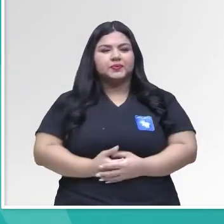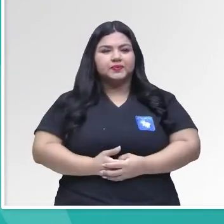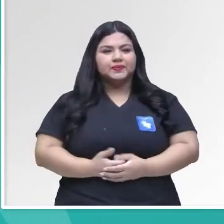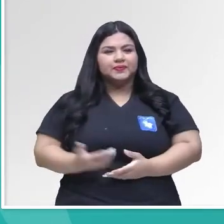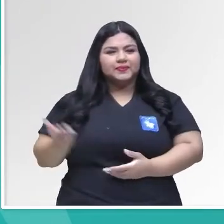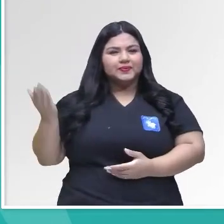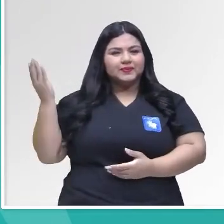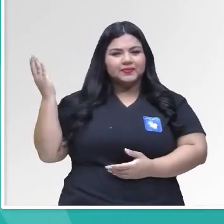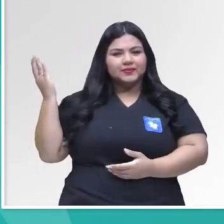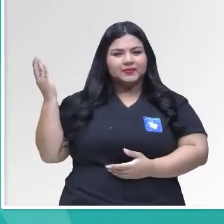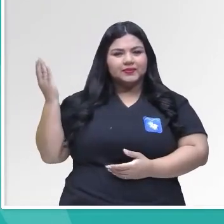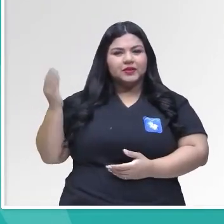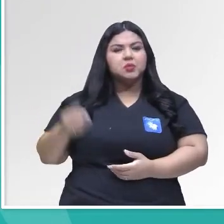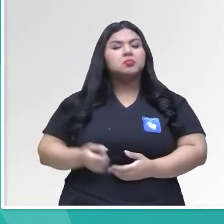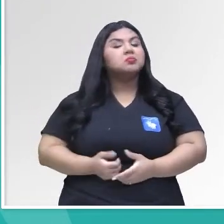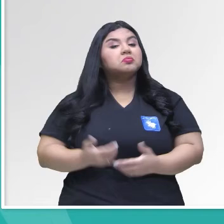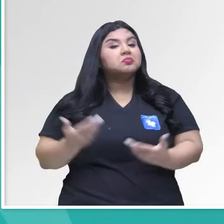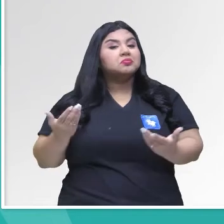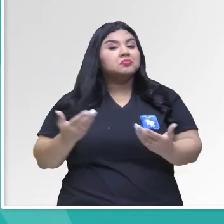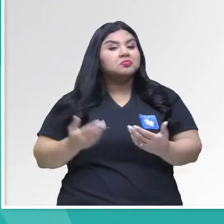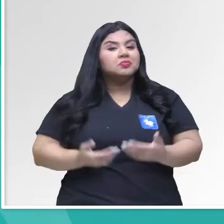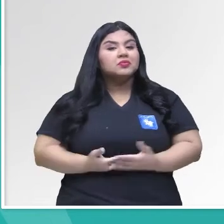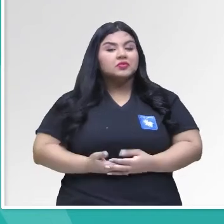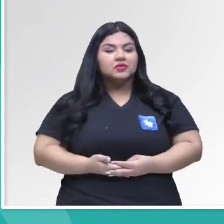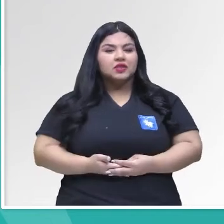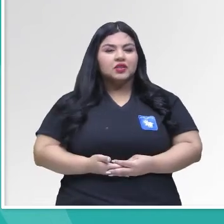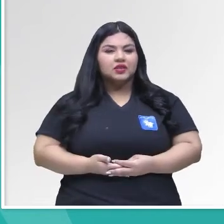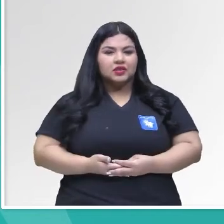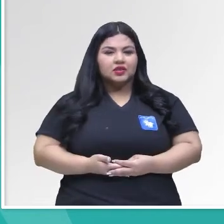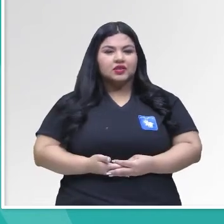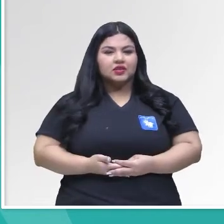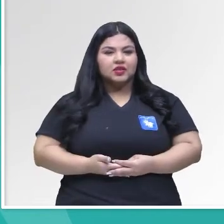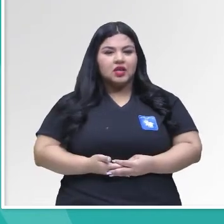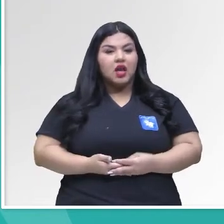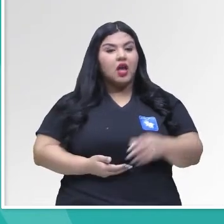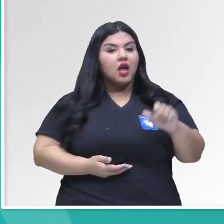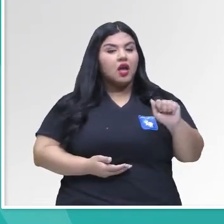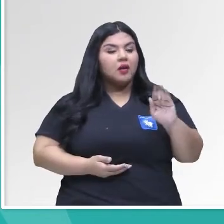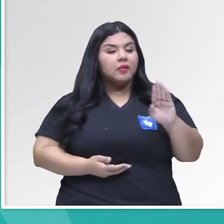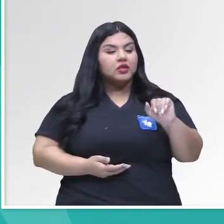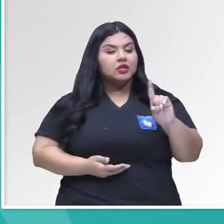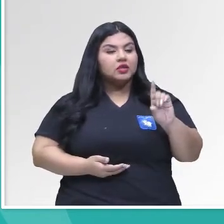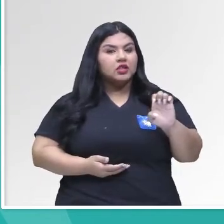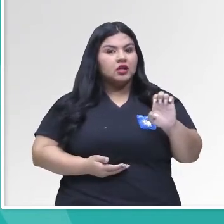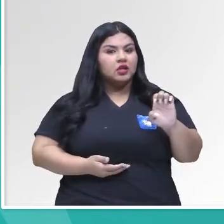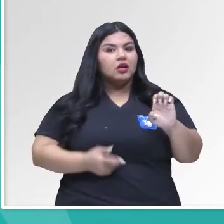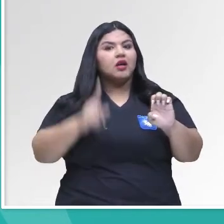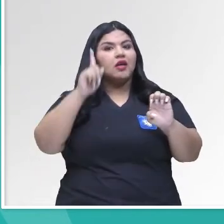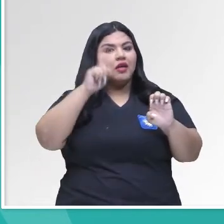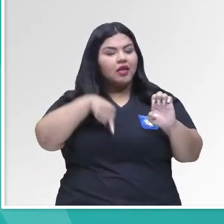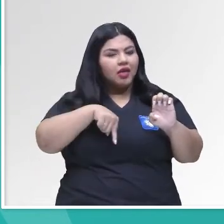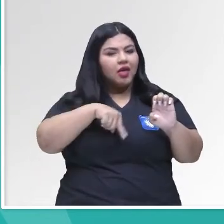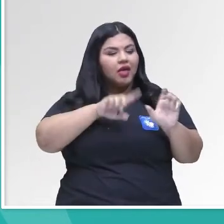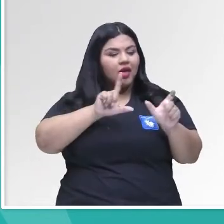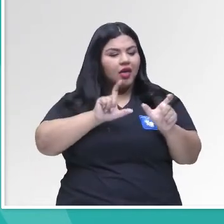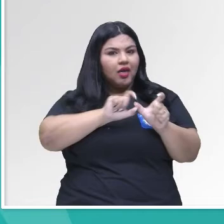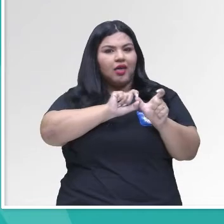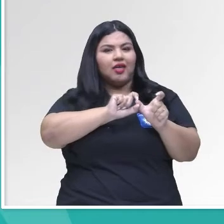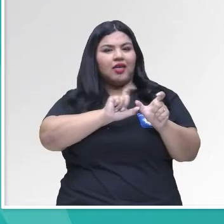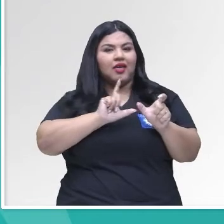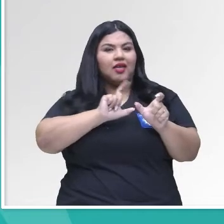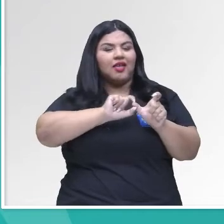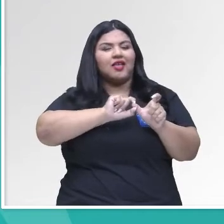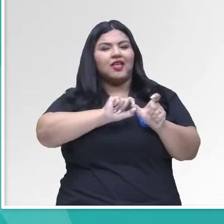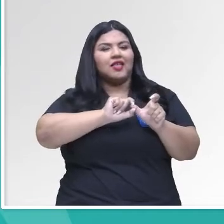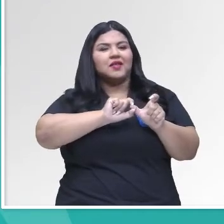aí. Primeiro espaço, qual é a conjunção? Vou dar o nome agora. Letra A, B, C, D, E são conjunções. A letra A, qual é a conjunção? Me